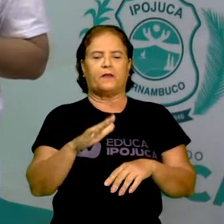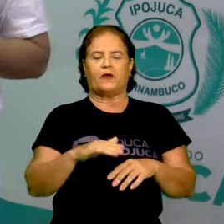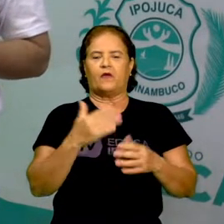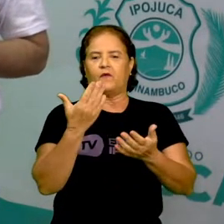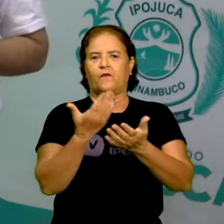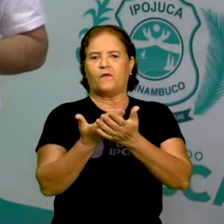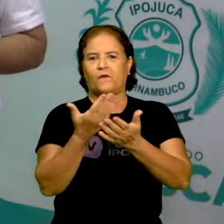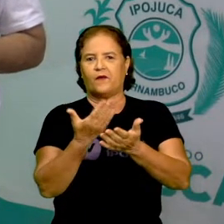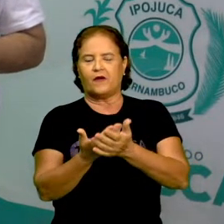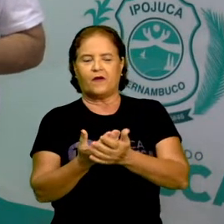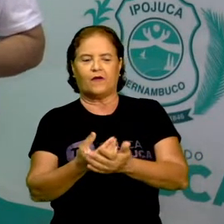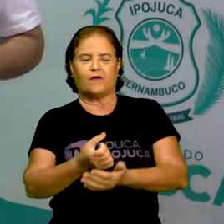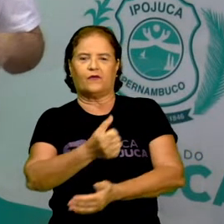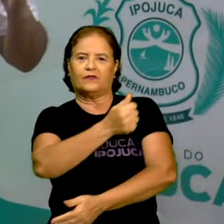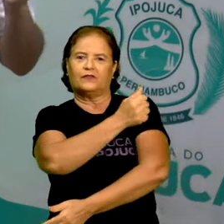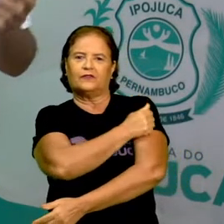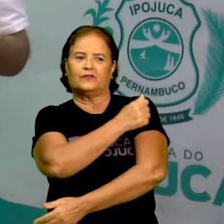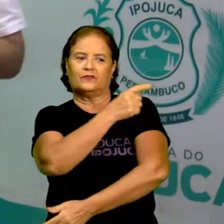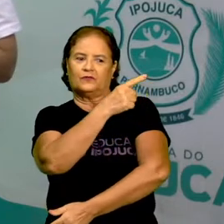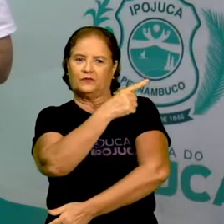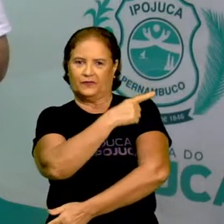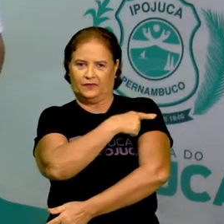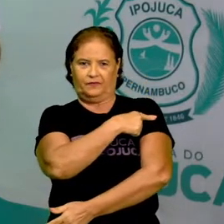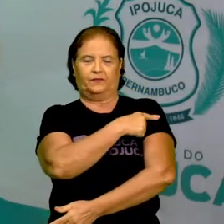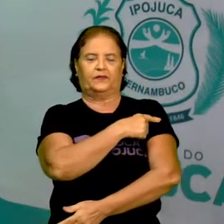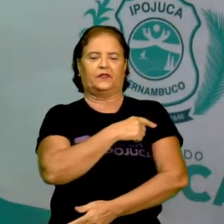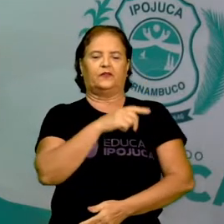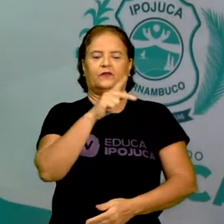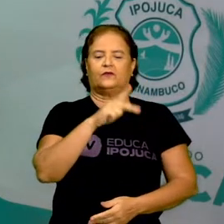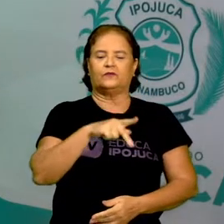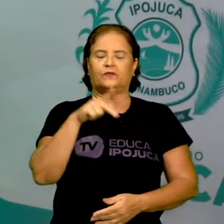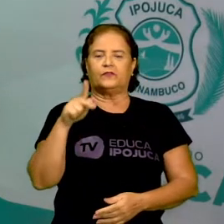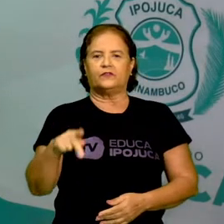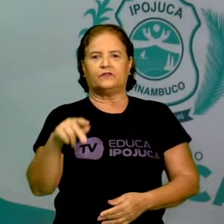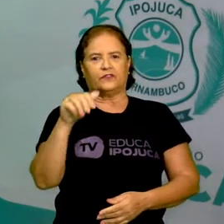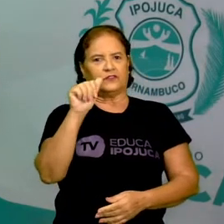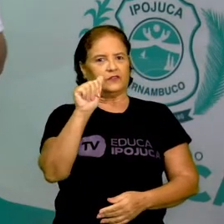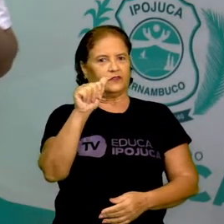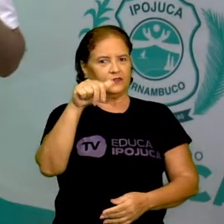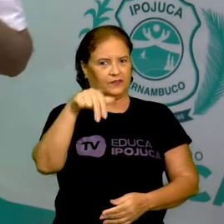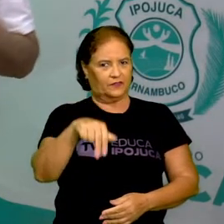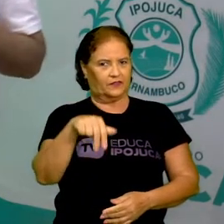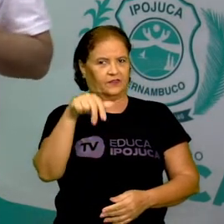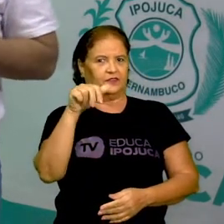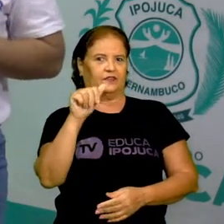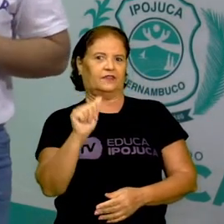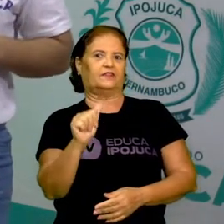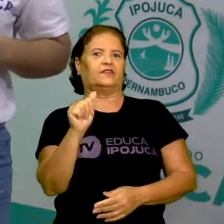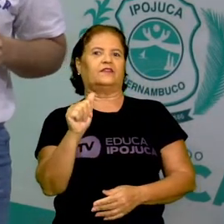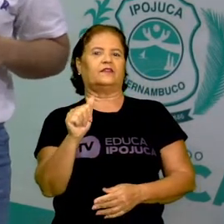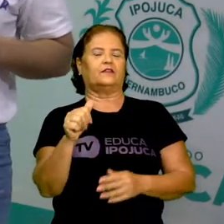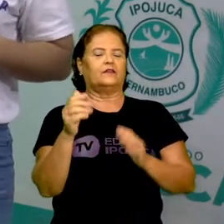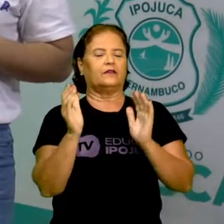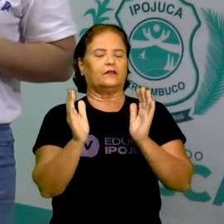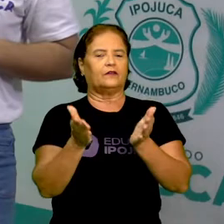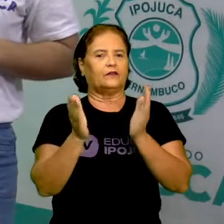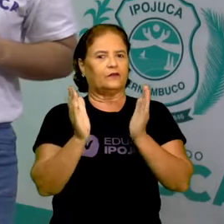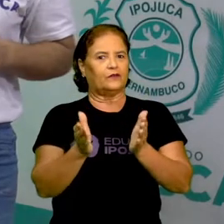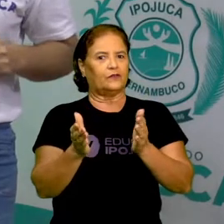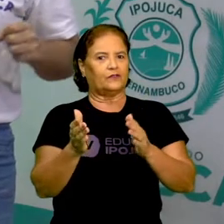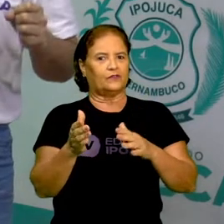os alunos do primeiro ano. Eu sou a professora Ana e hoje na nossa aula